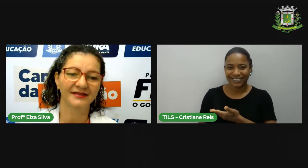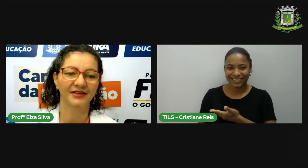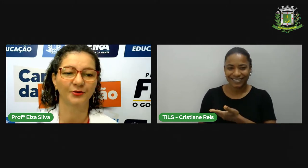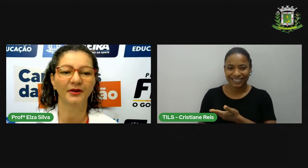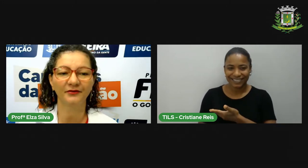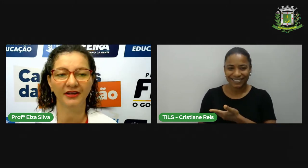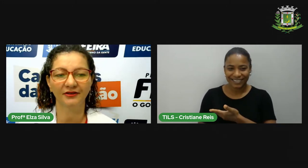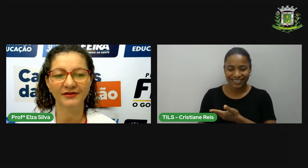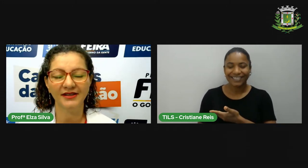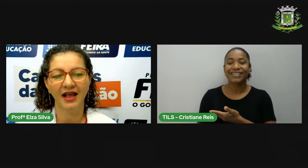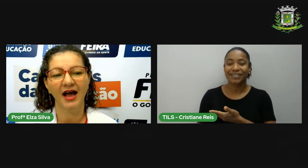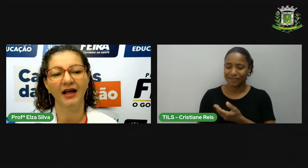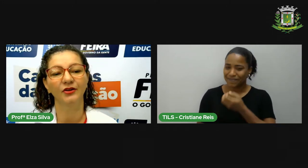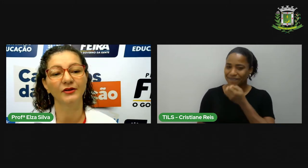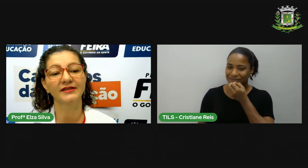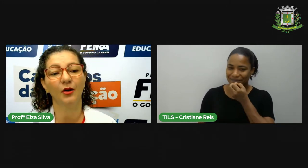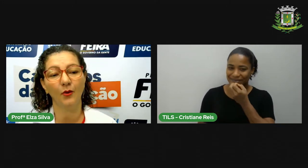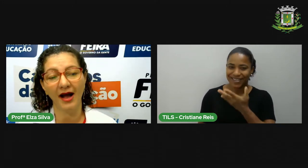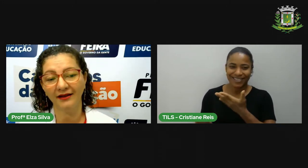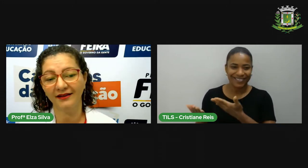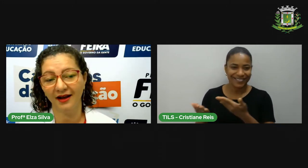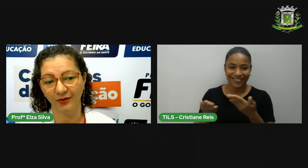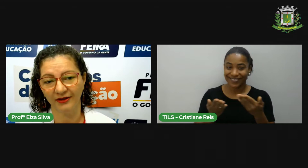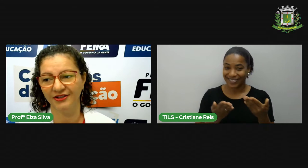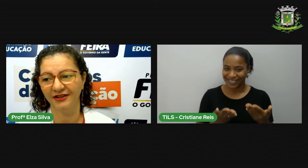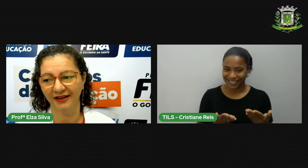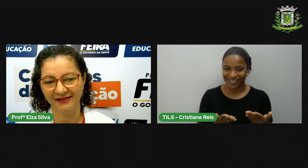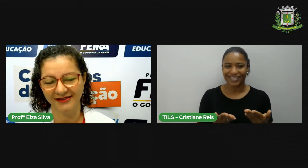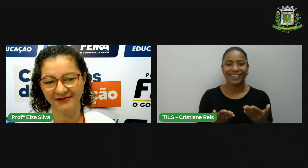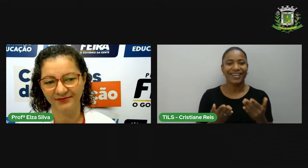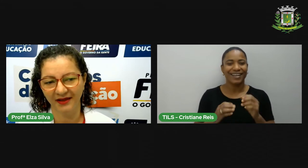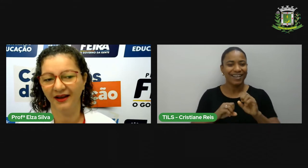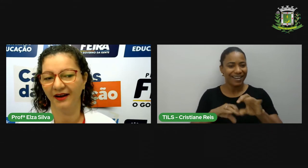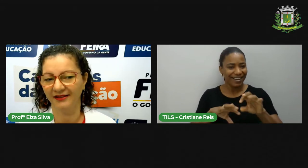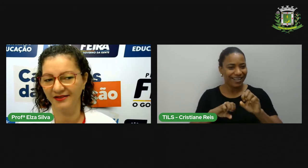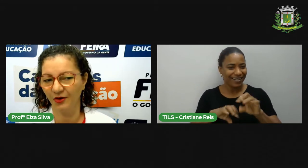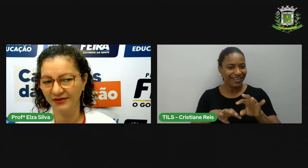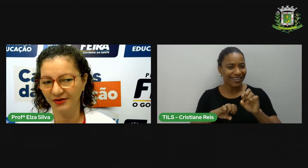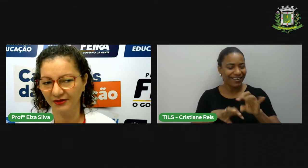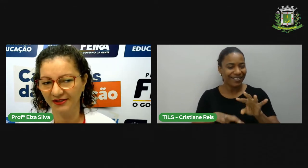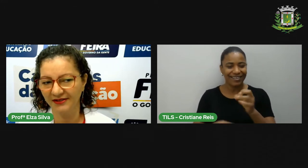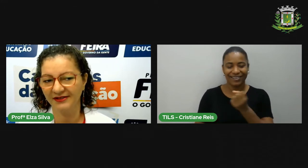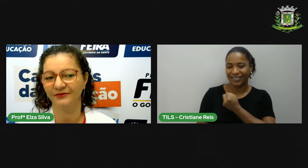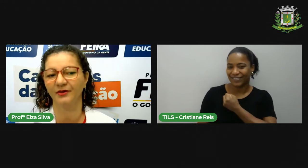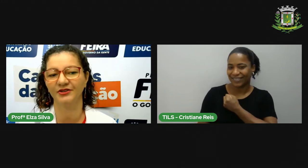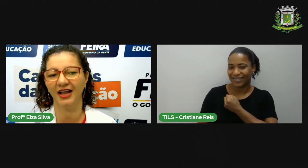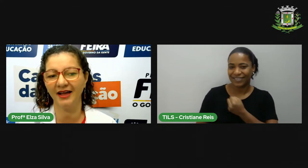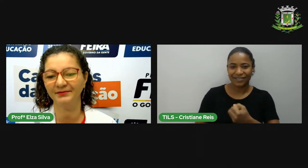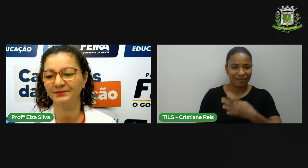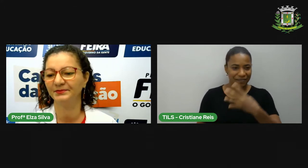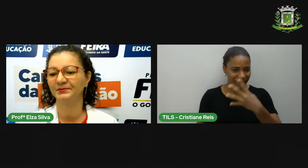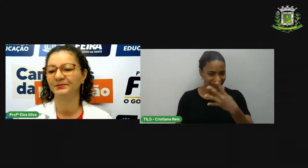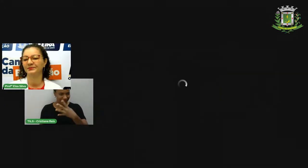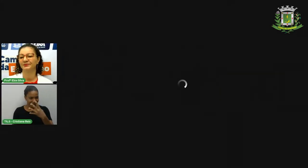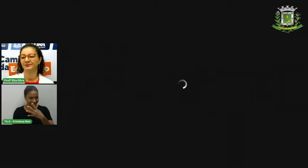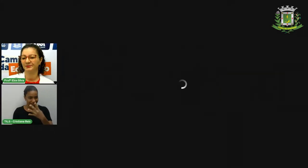Sejam bem-vindos à nossa quarta aula de inglês. Vamos lá, estudantes? Vamos lá?